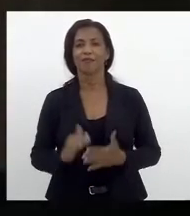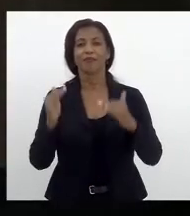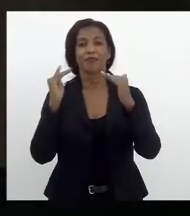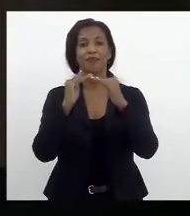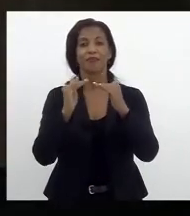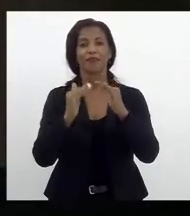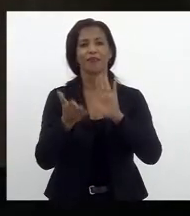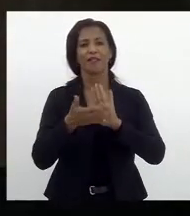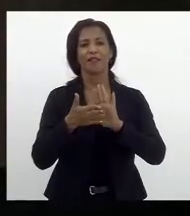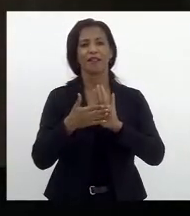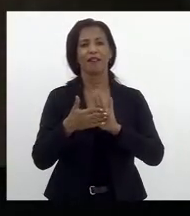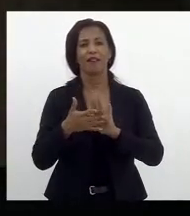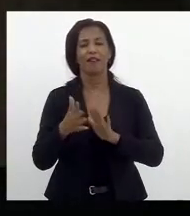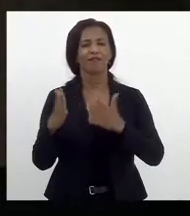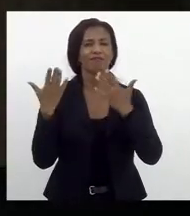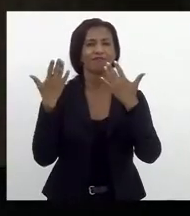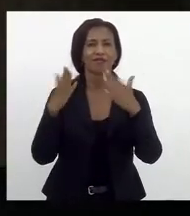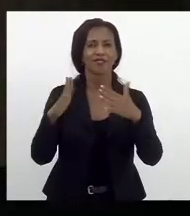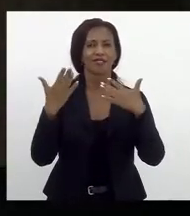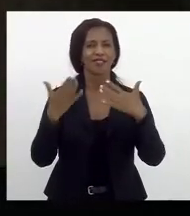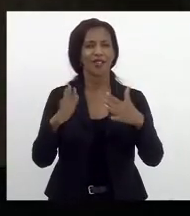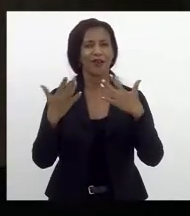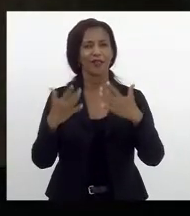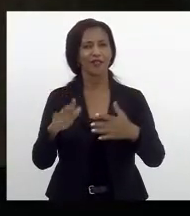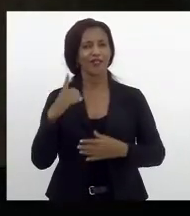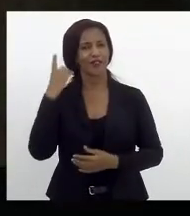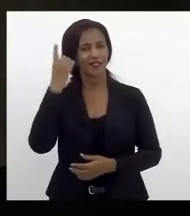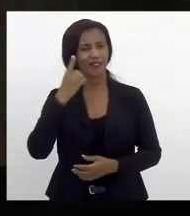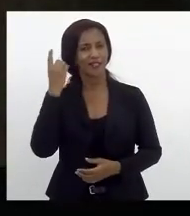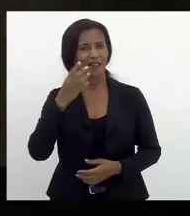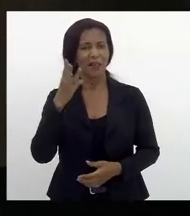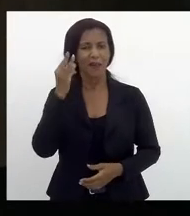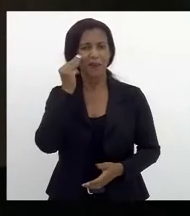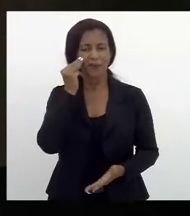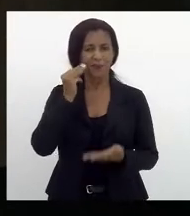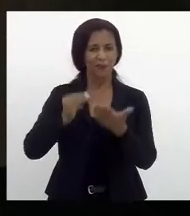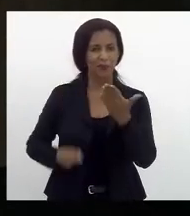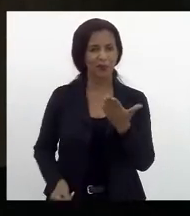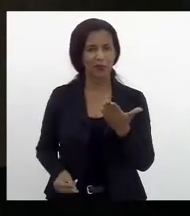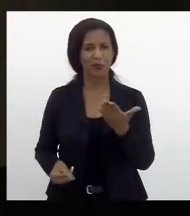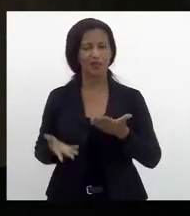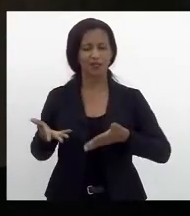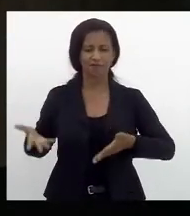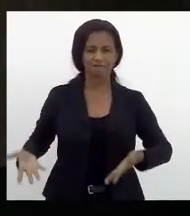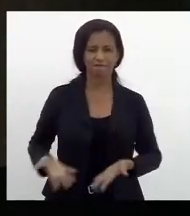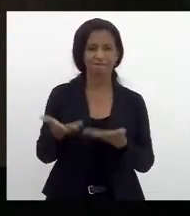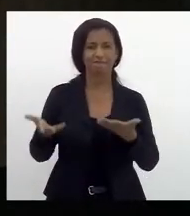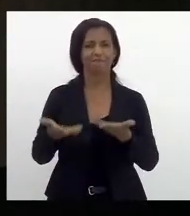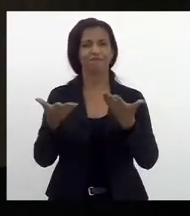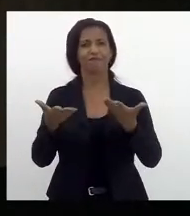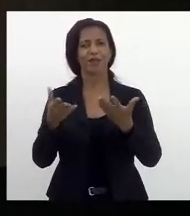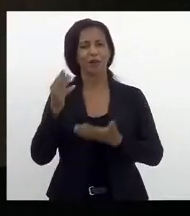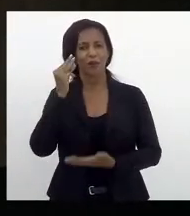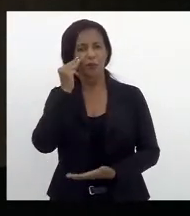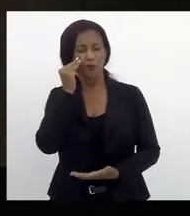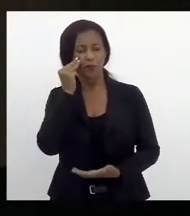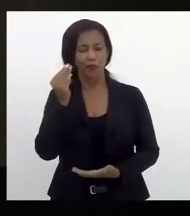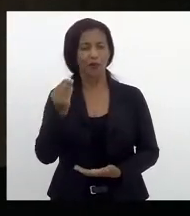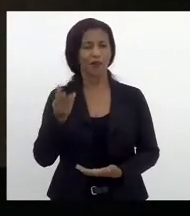Parecer favorável, saudando a nossa queridíssima deputada Mônica Francisco pela sua iniciativa. Deputada Mônica